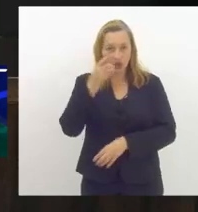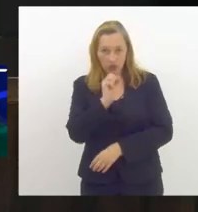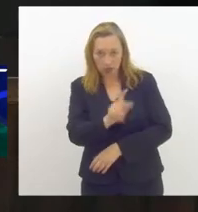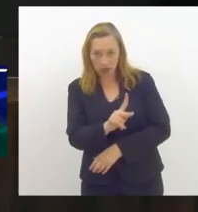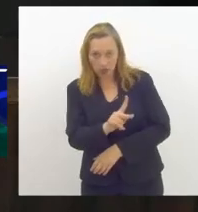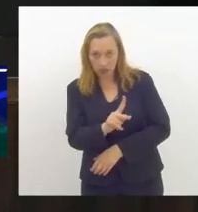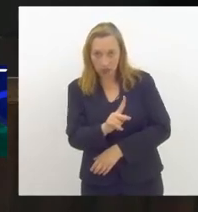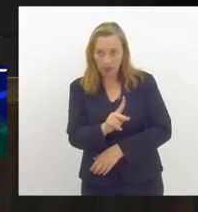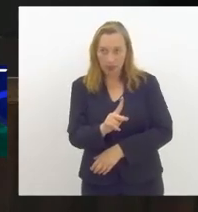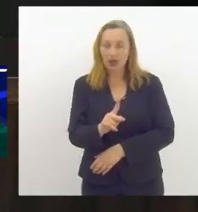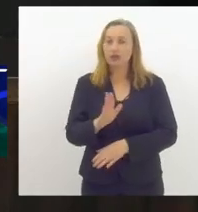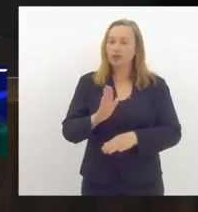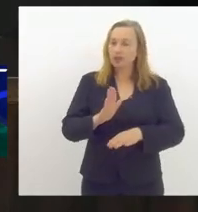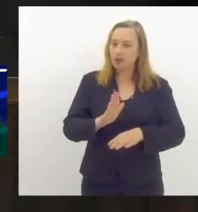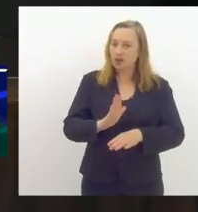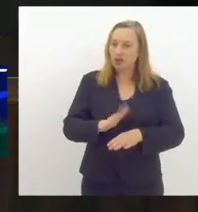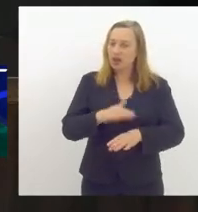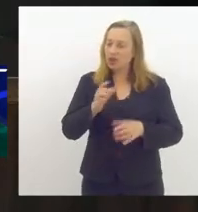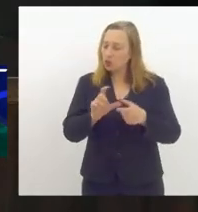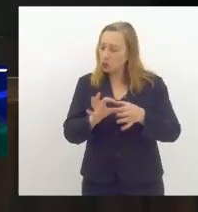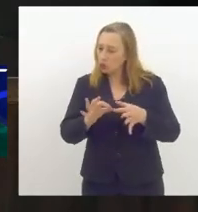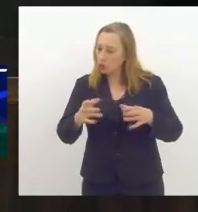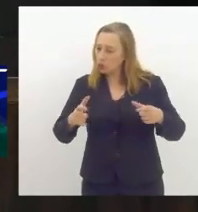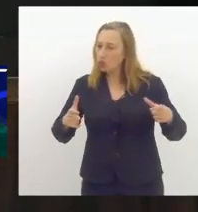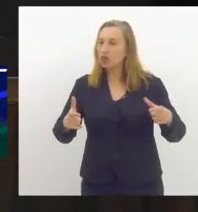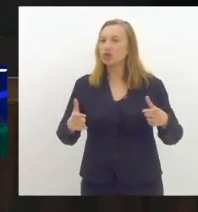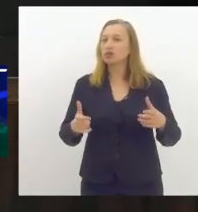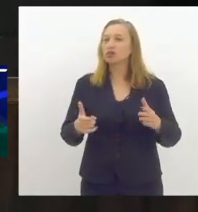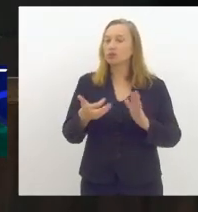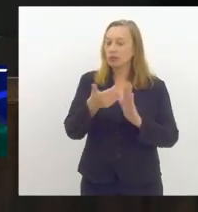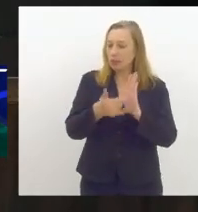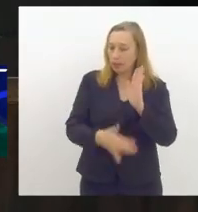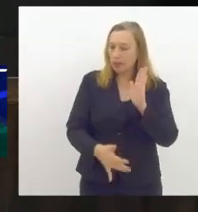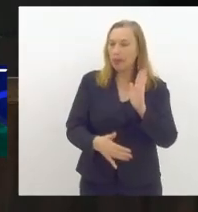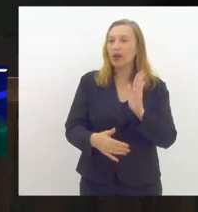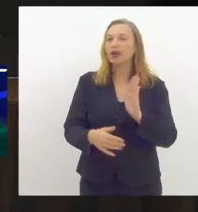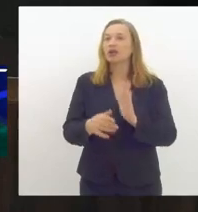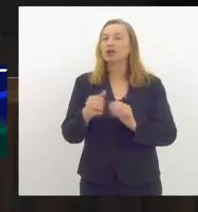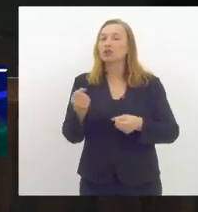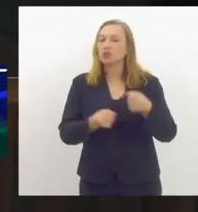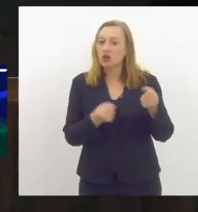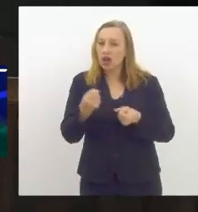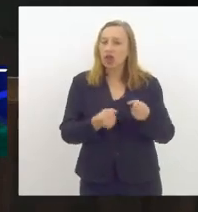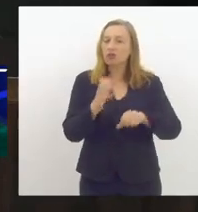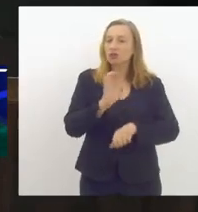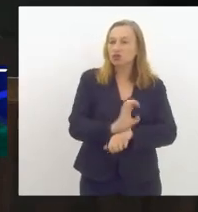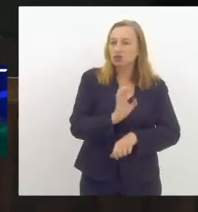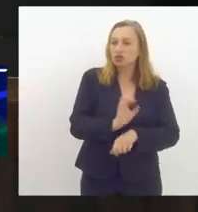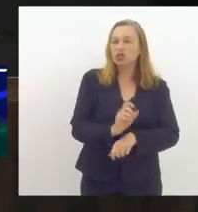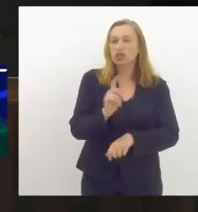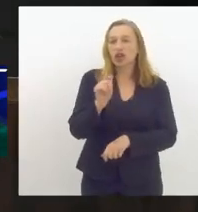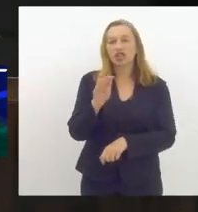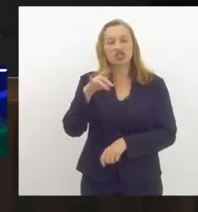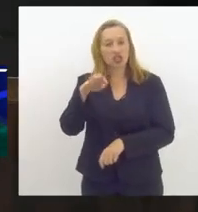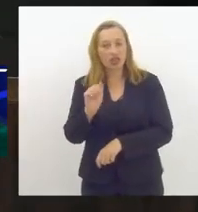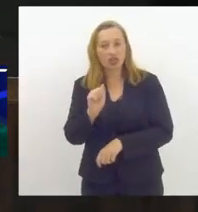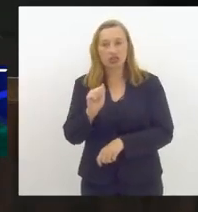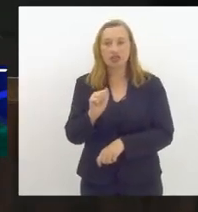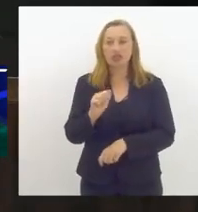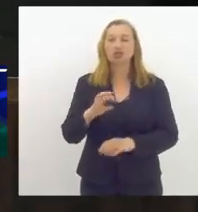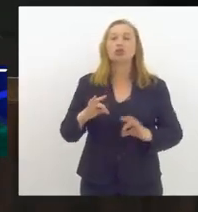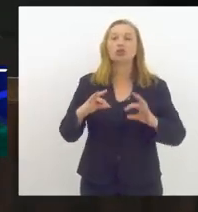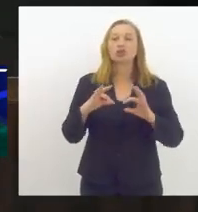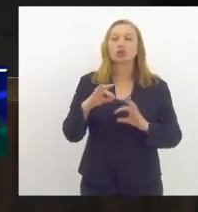bom ele tá mais completo ele fala priorizar a aquisição do automóvel no estado fala da agência de fomento